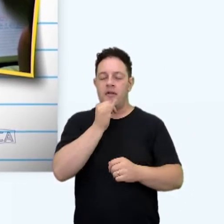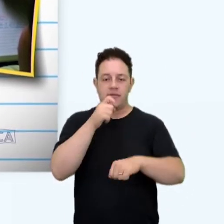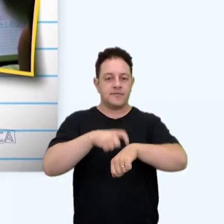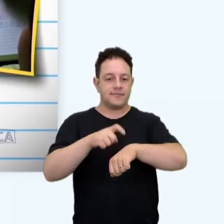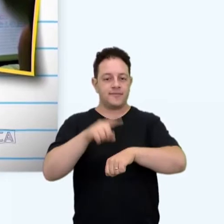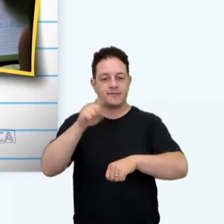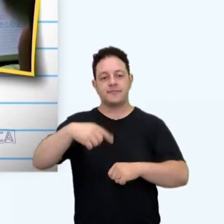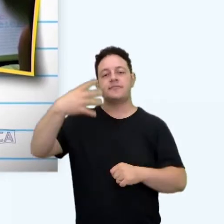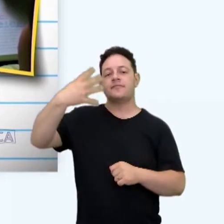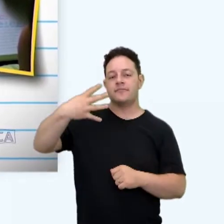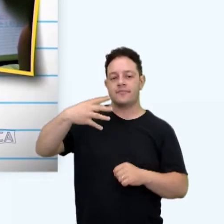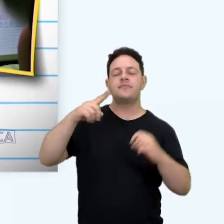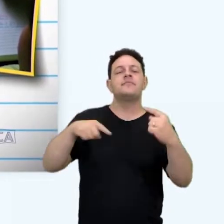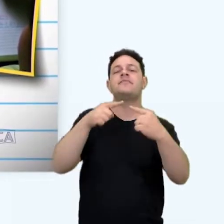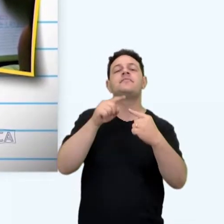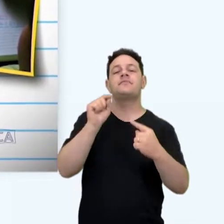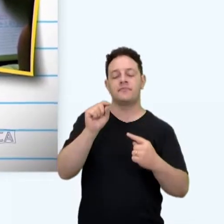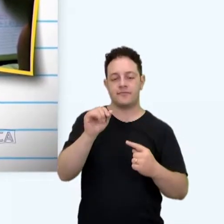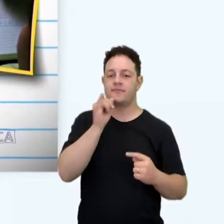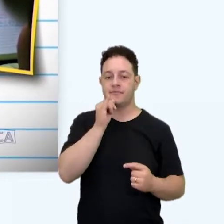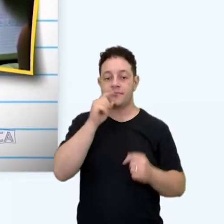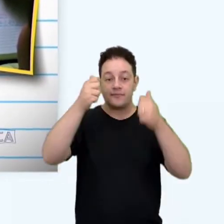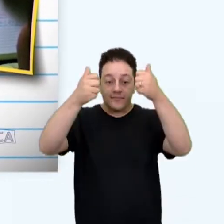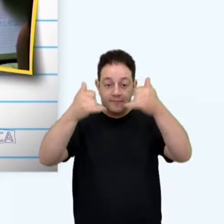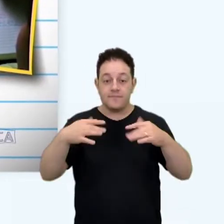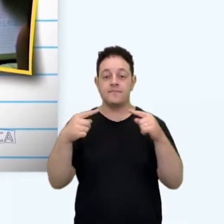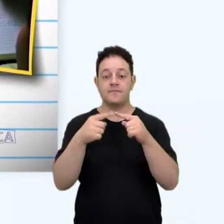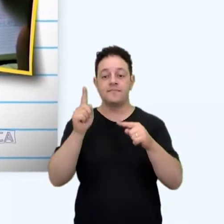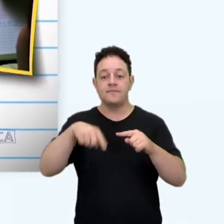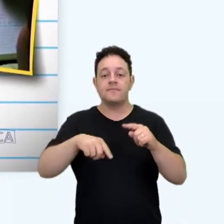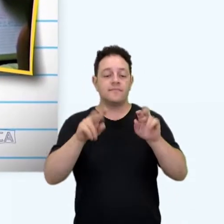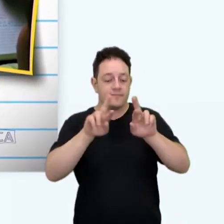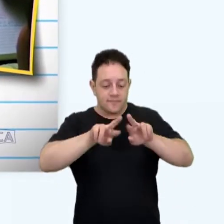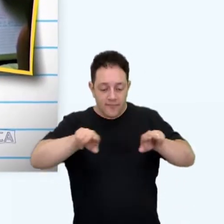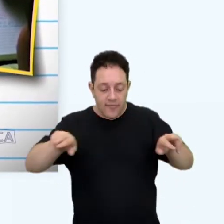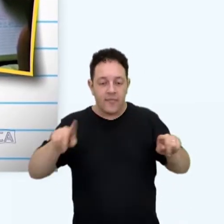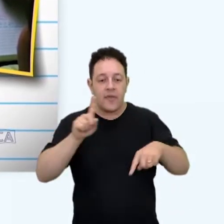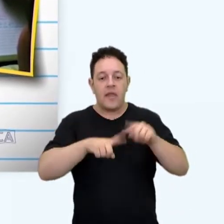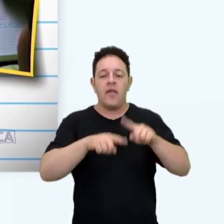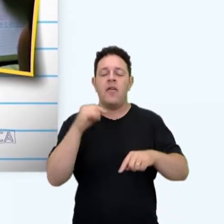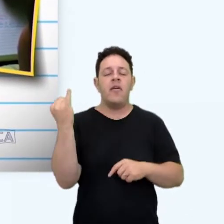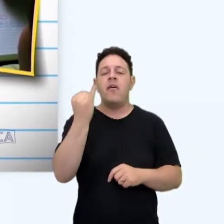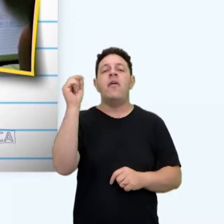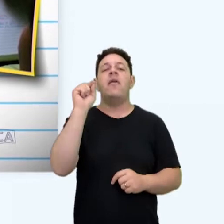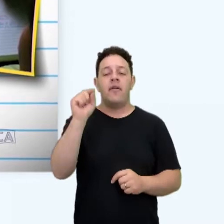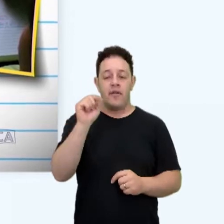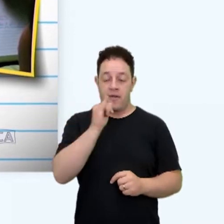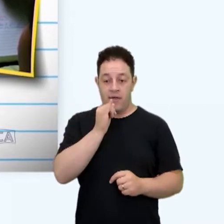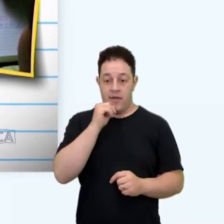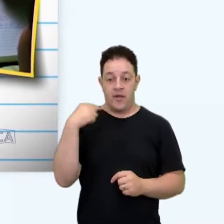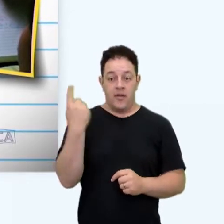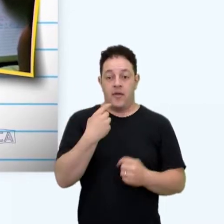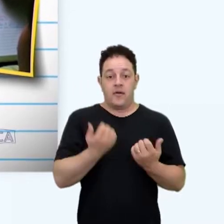do 4º objetivo. Ele diz respeito a um bem imaterial da maior importância, que uma vez